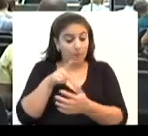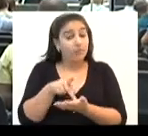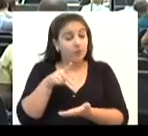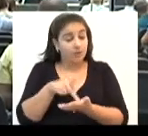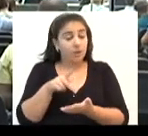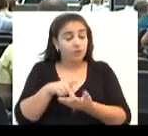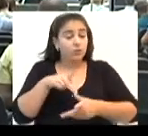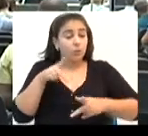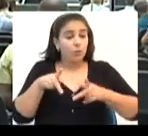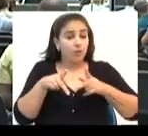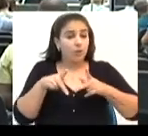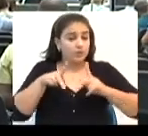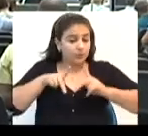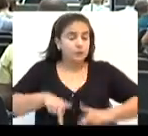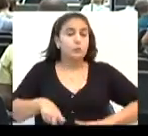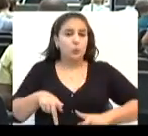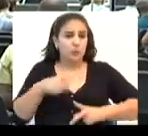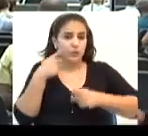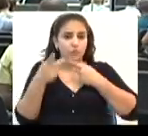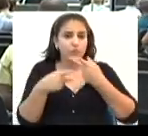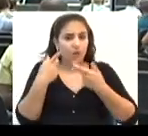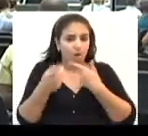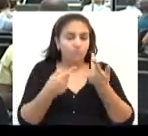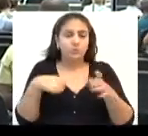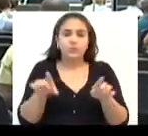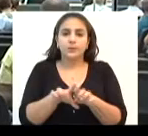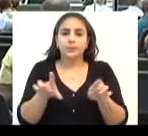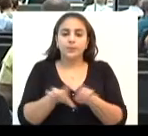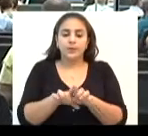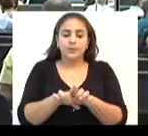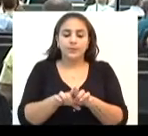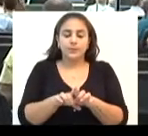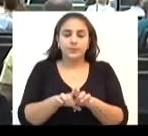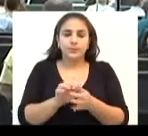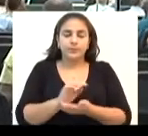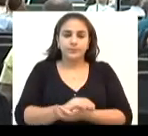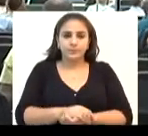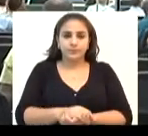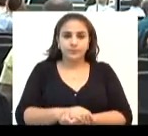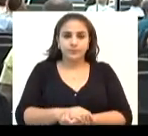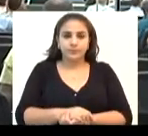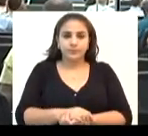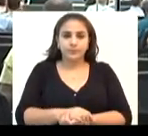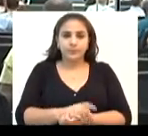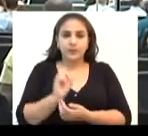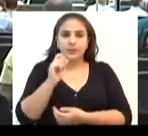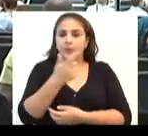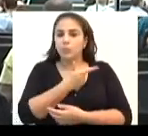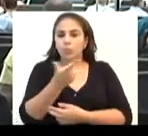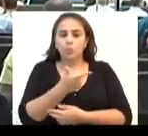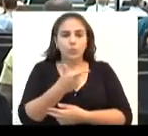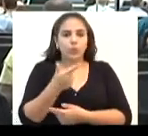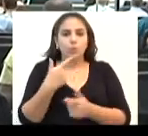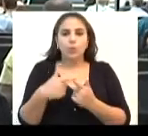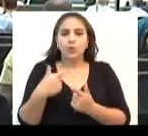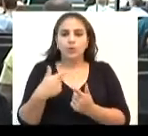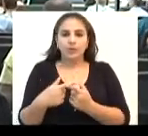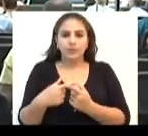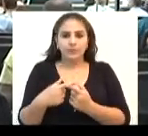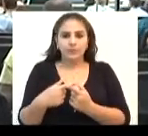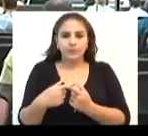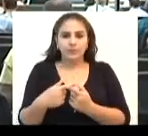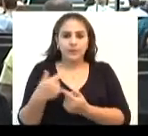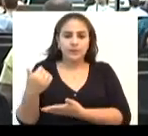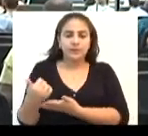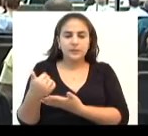a população comenta, pessoas de bem, pessoas bem informadas comentam, entende que não há necessidade